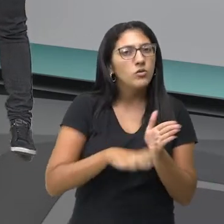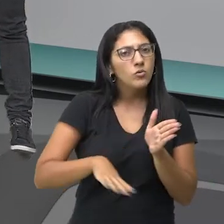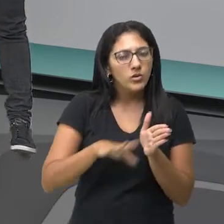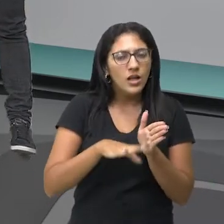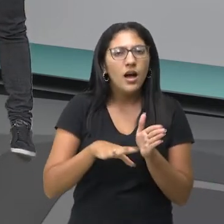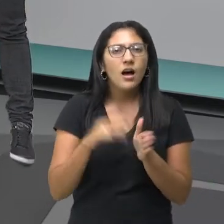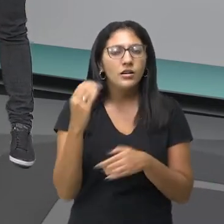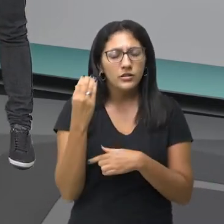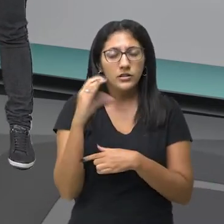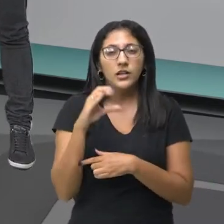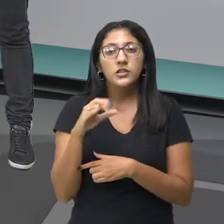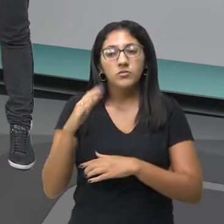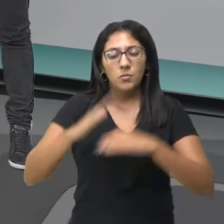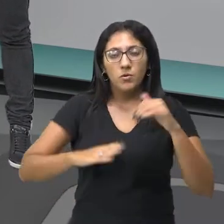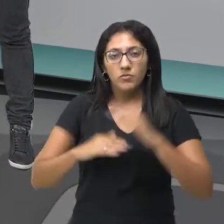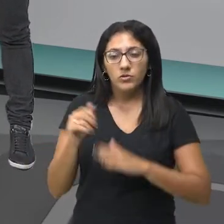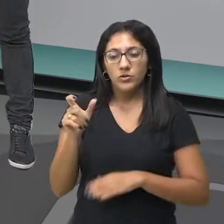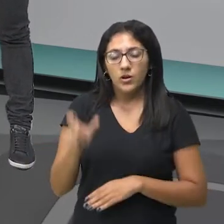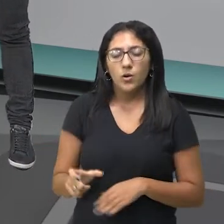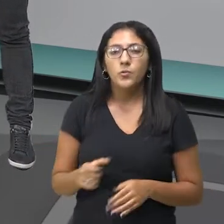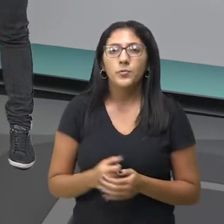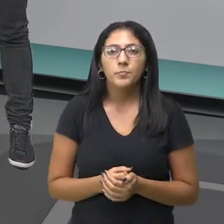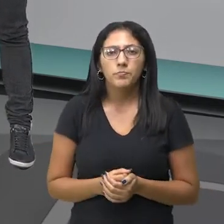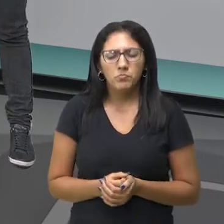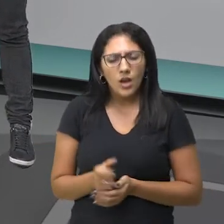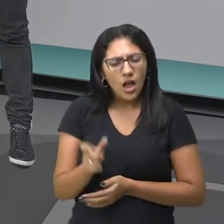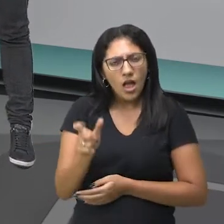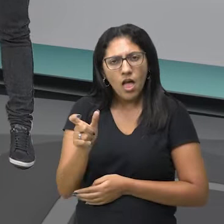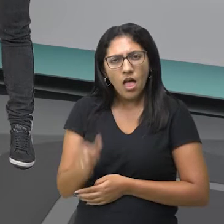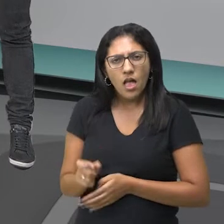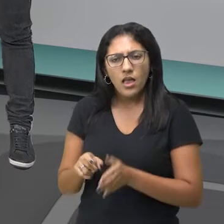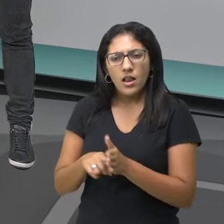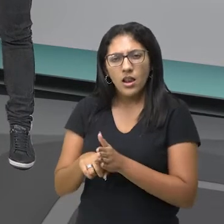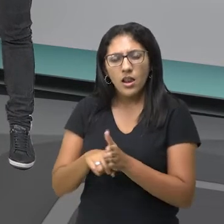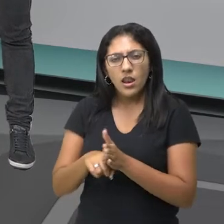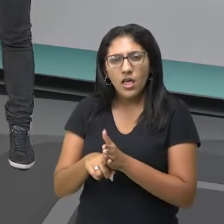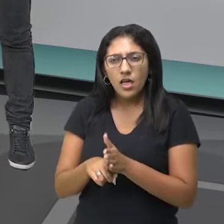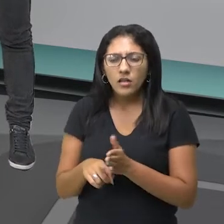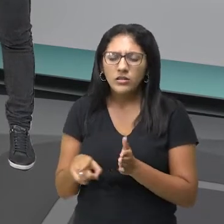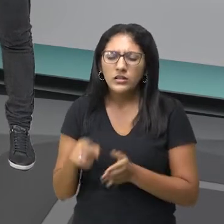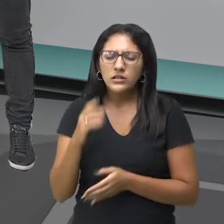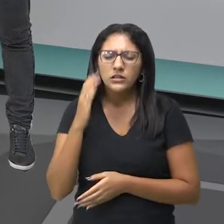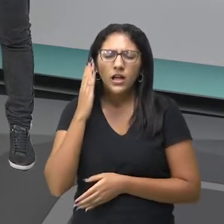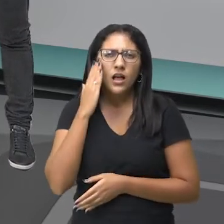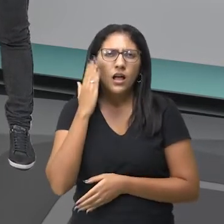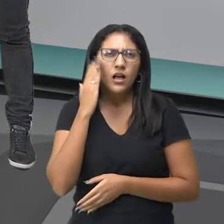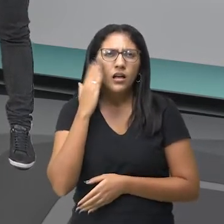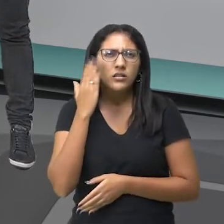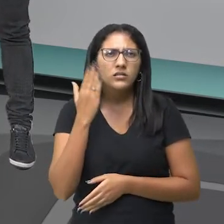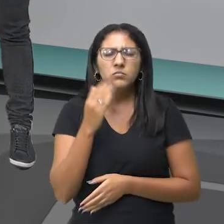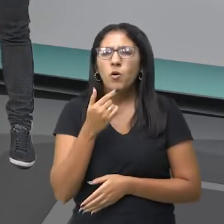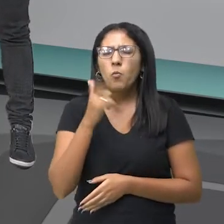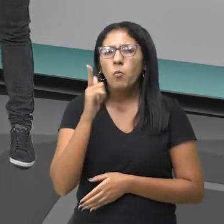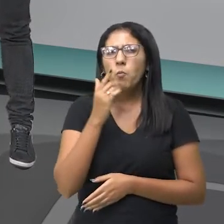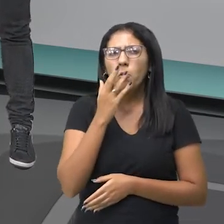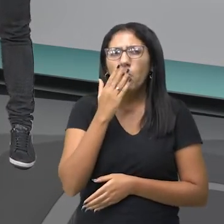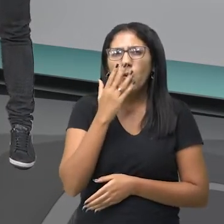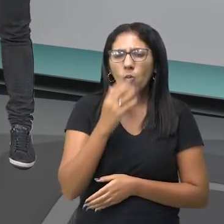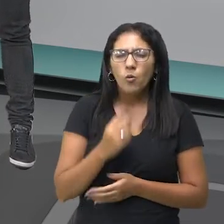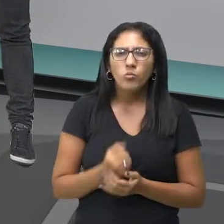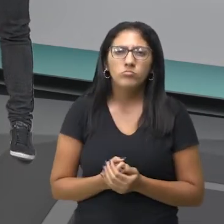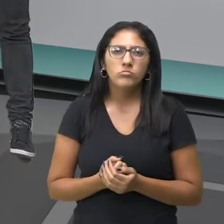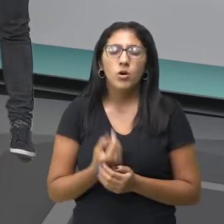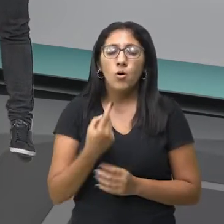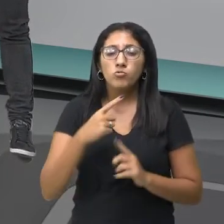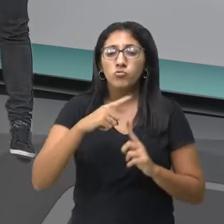sobre o assunto, ok? Para ele, o animal lembra o Red Velvet Mite, certo? Um